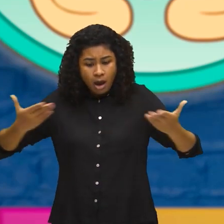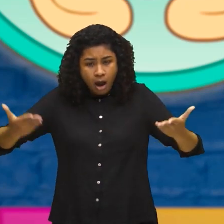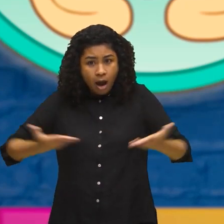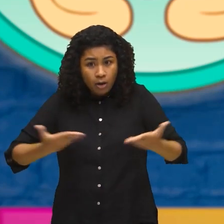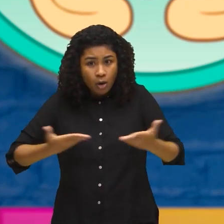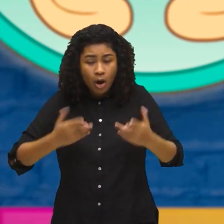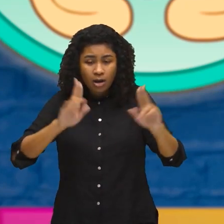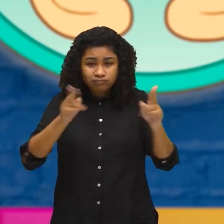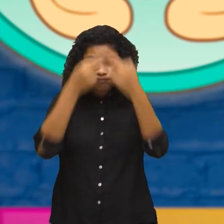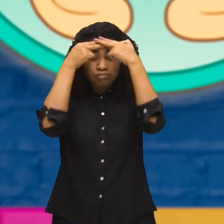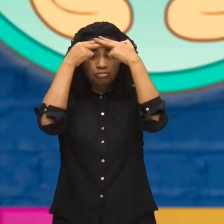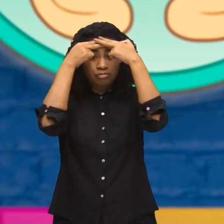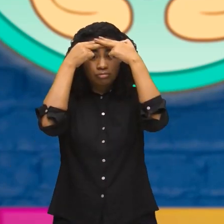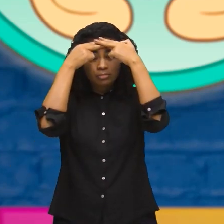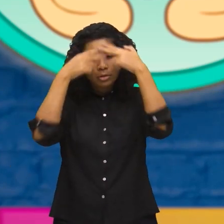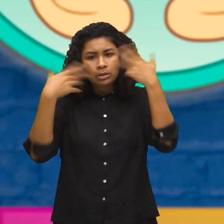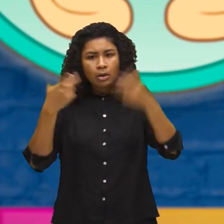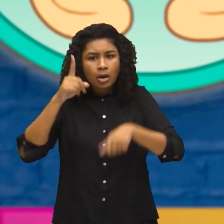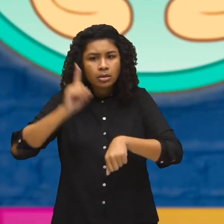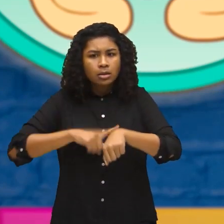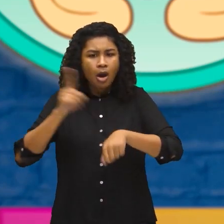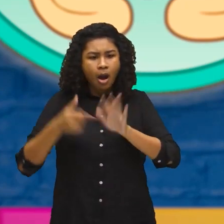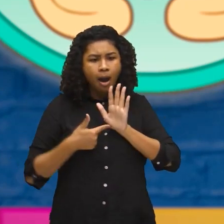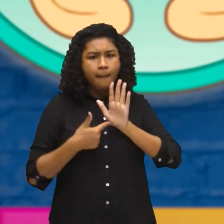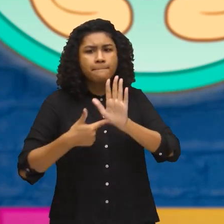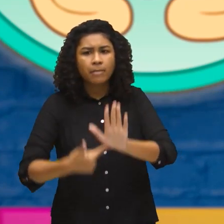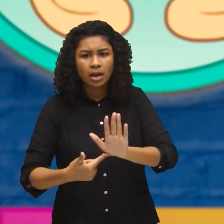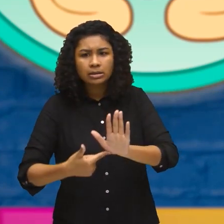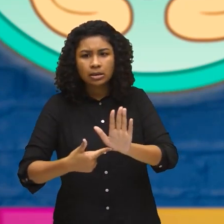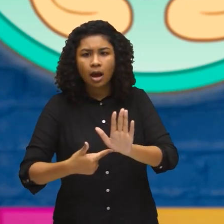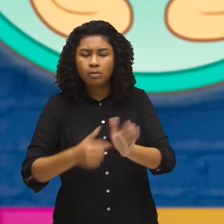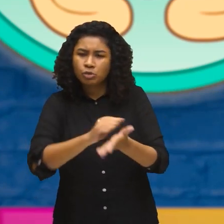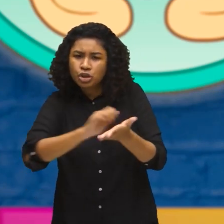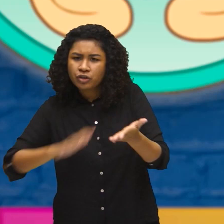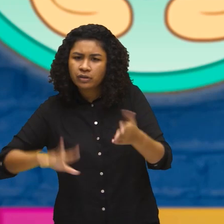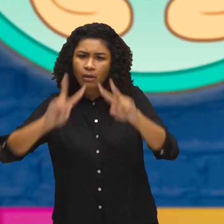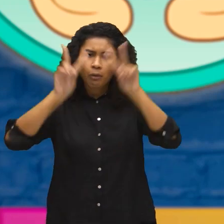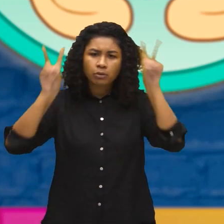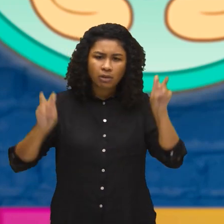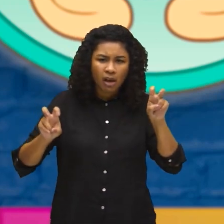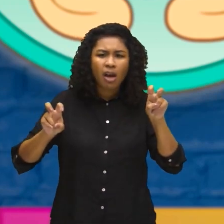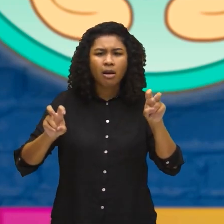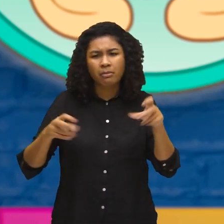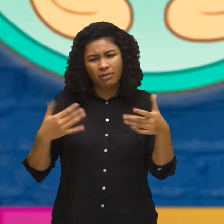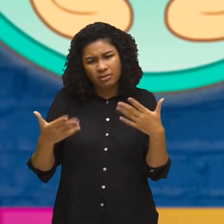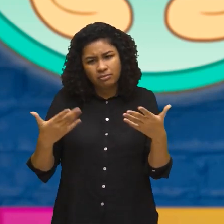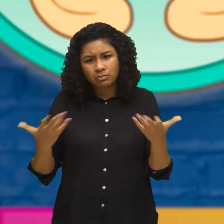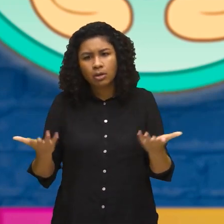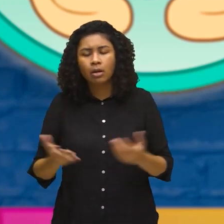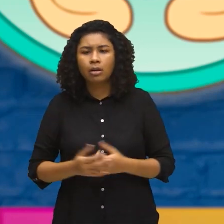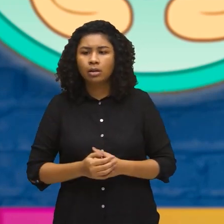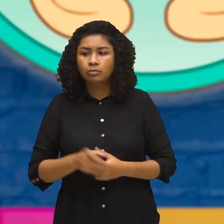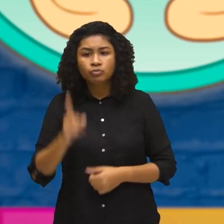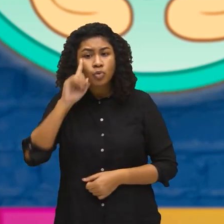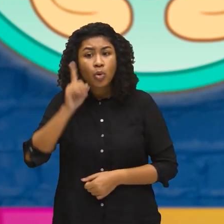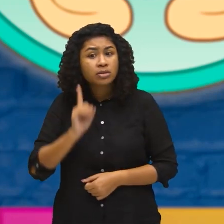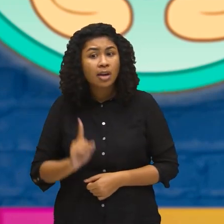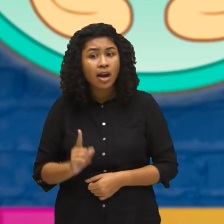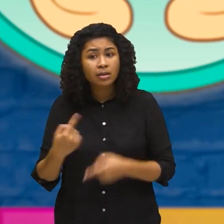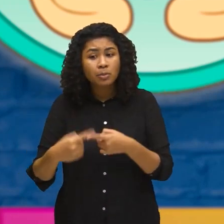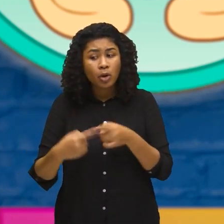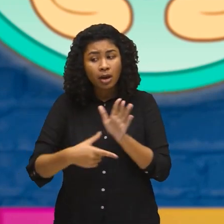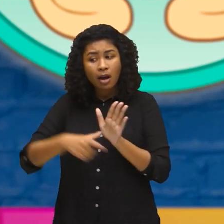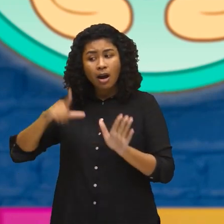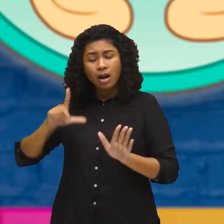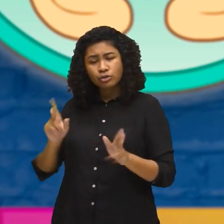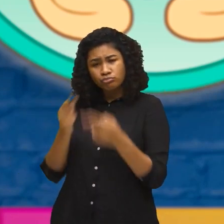Então, na hora de apresentar o trabalho, ela não consegue. Então, a gente precisa, professor, observar essas situações no meu querido